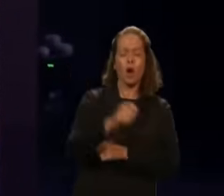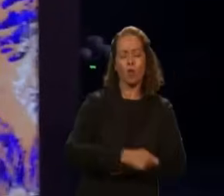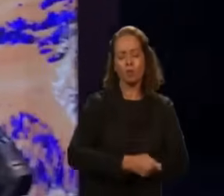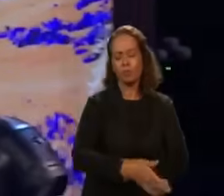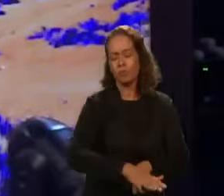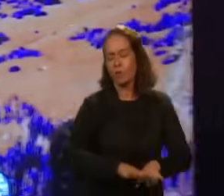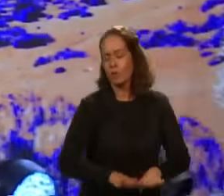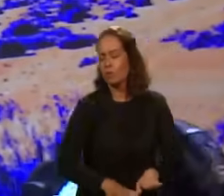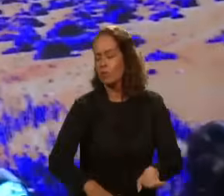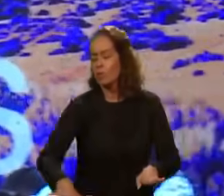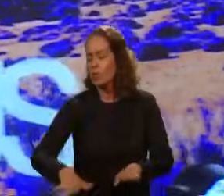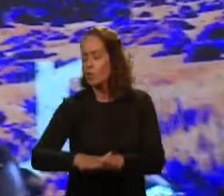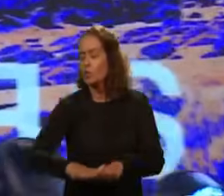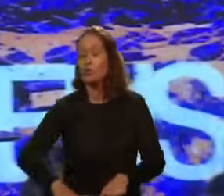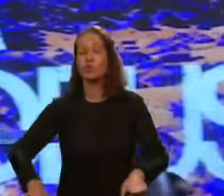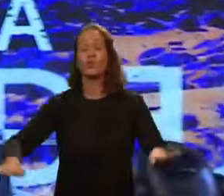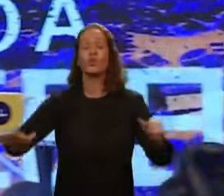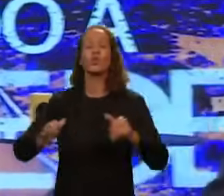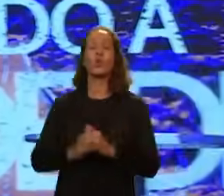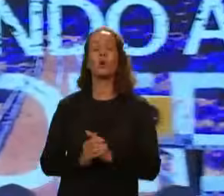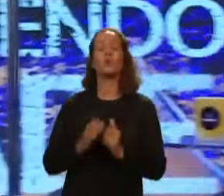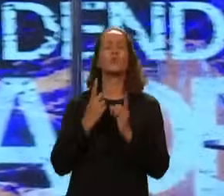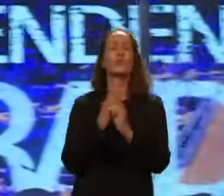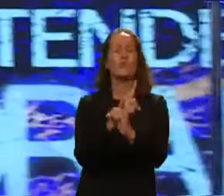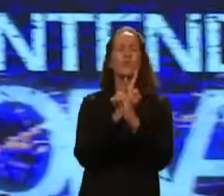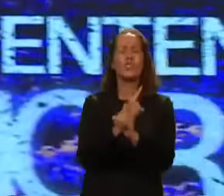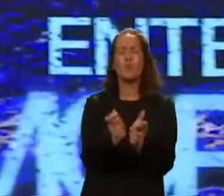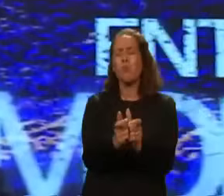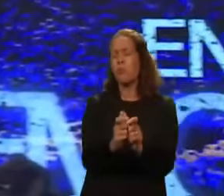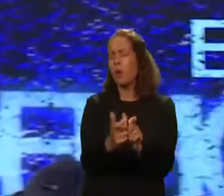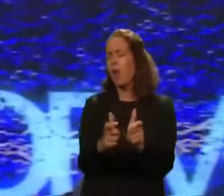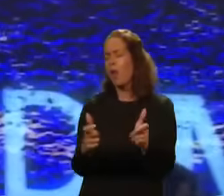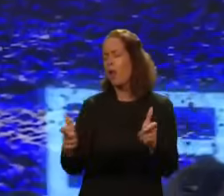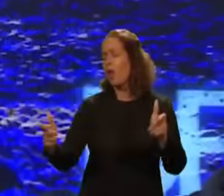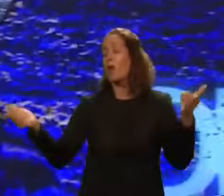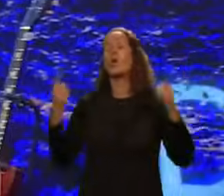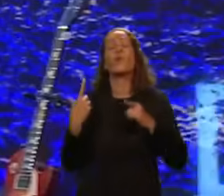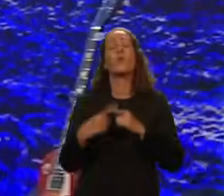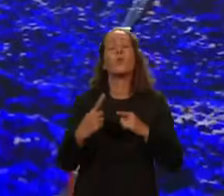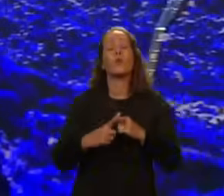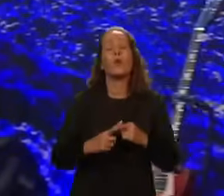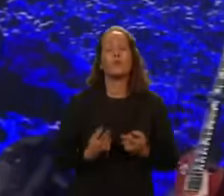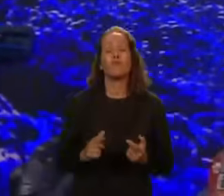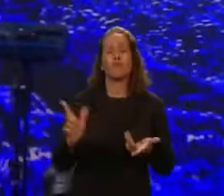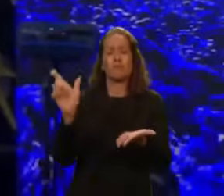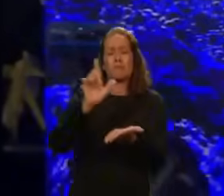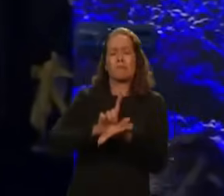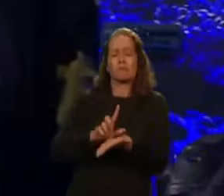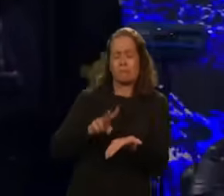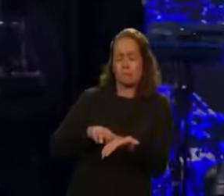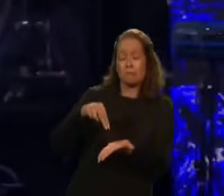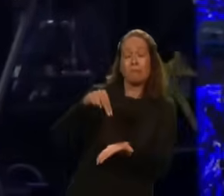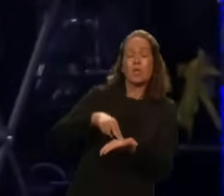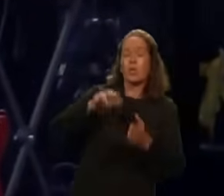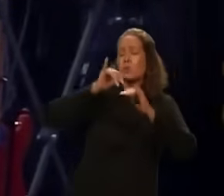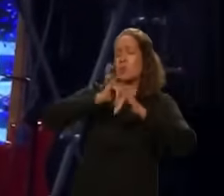A multidão de discípulos aumentou muito, porque a notícia da ressurreição de Lázaro espalhou.